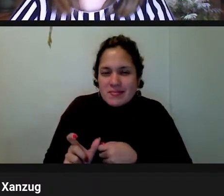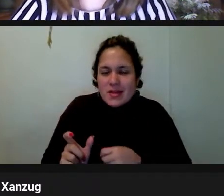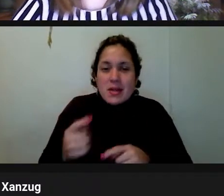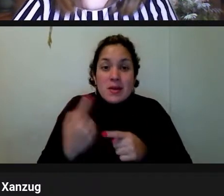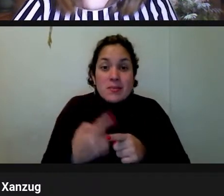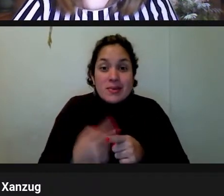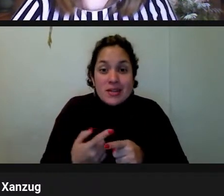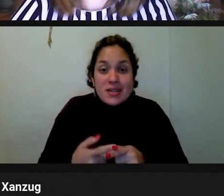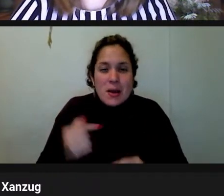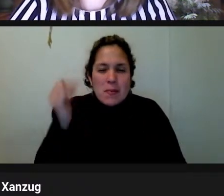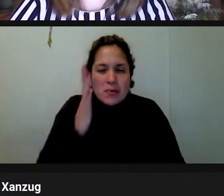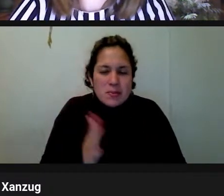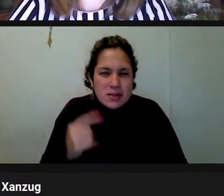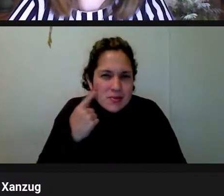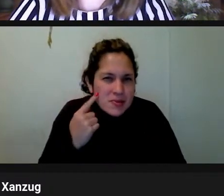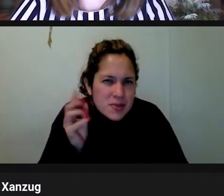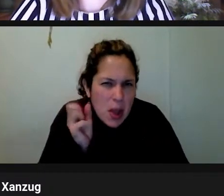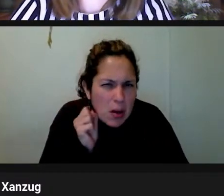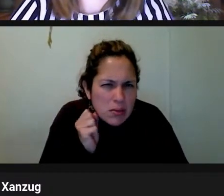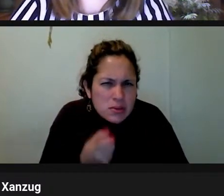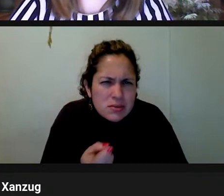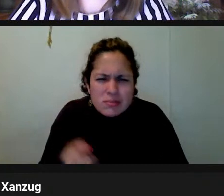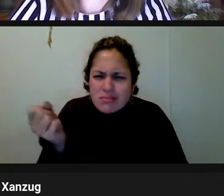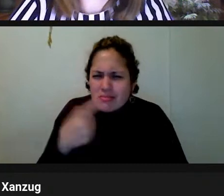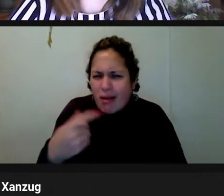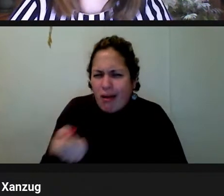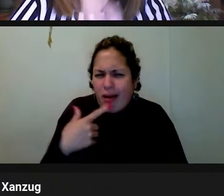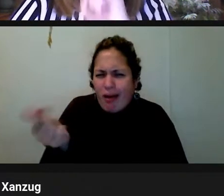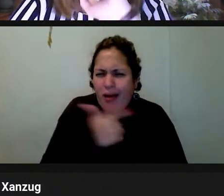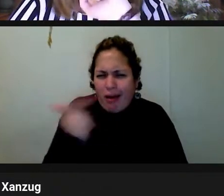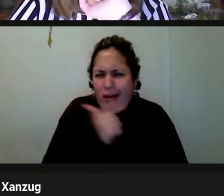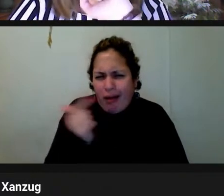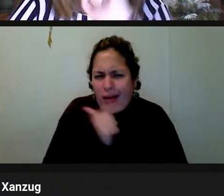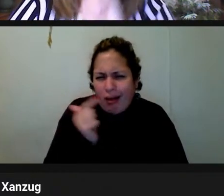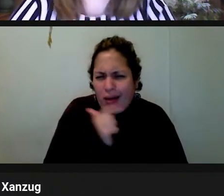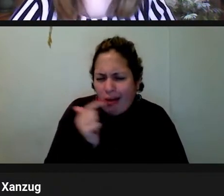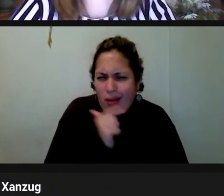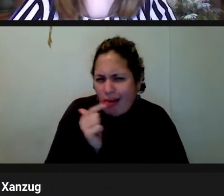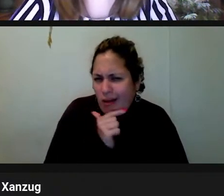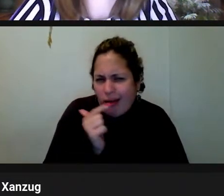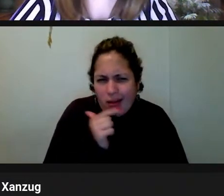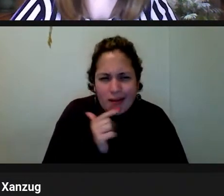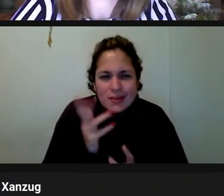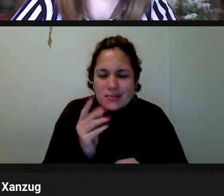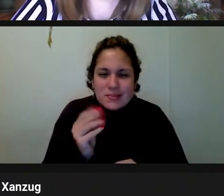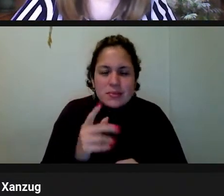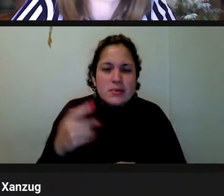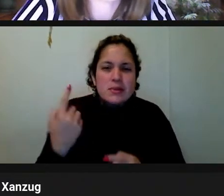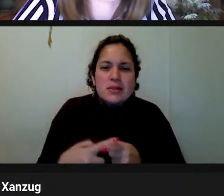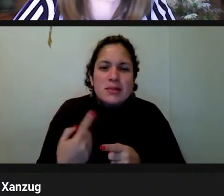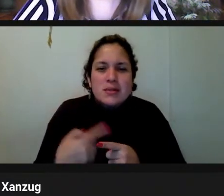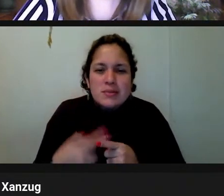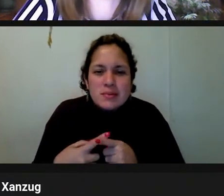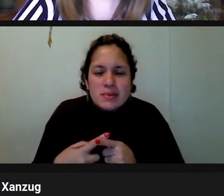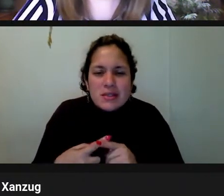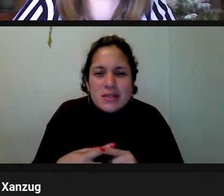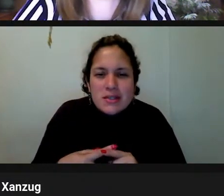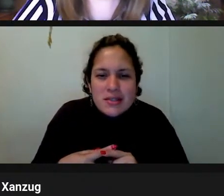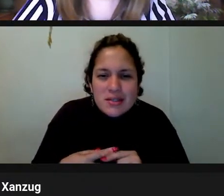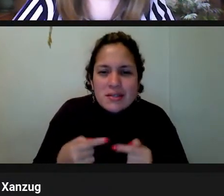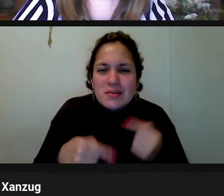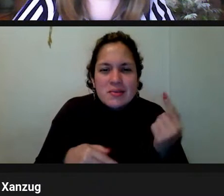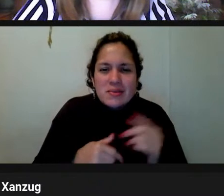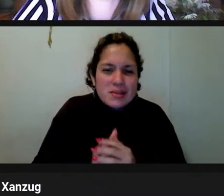muito engraçado, pelo menos eu vi brasileiros assistindo achando uma coisa muito engraçada. Eu até wspomniałam, że przykładem tego, jak się odmienia na